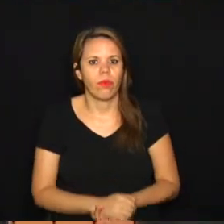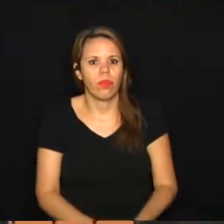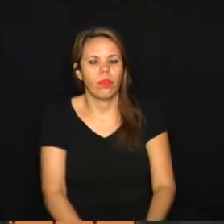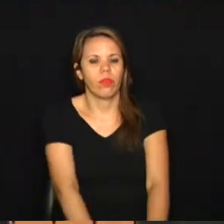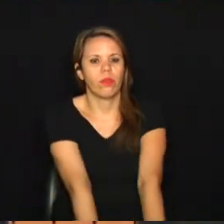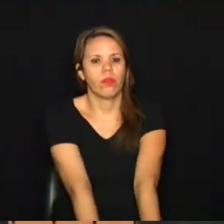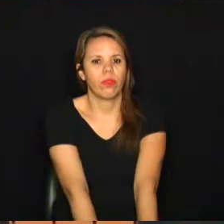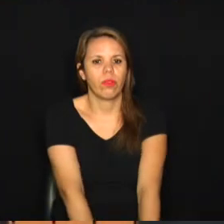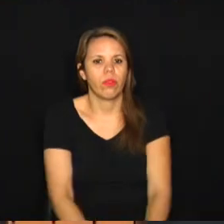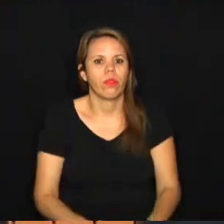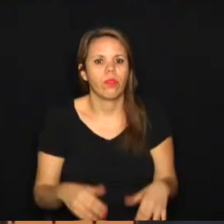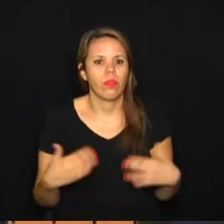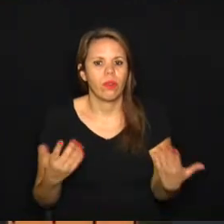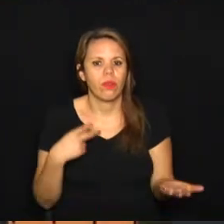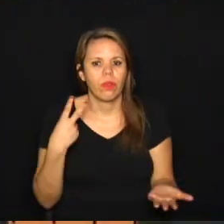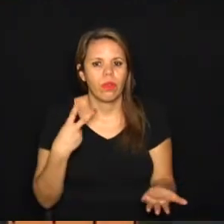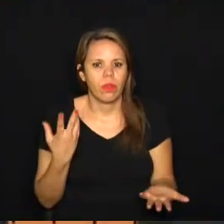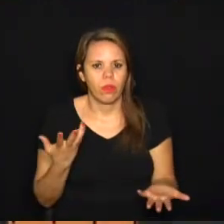algum vereador?